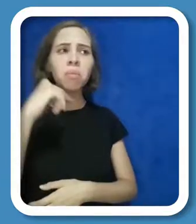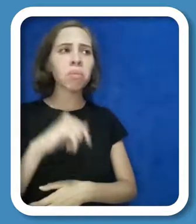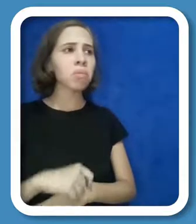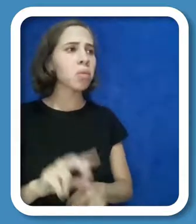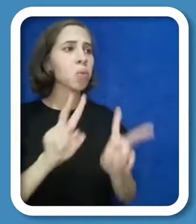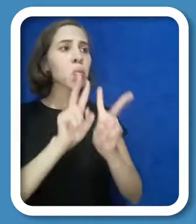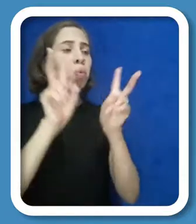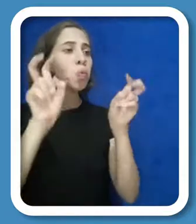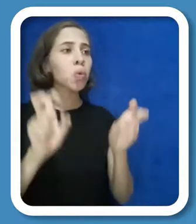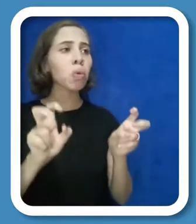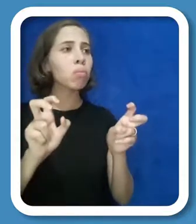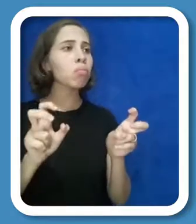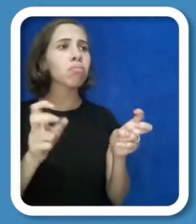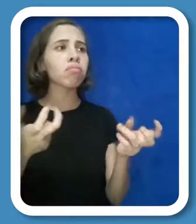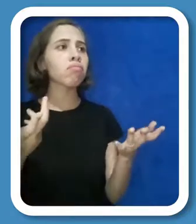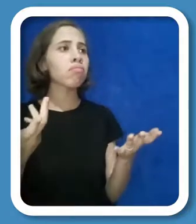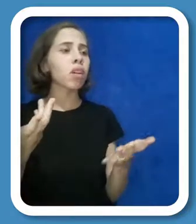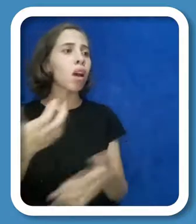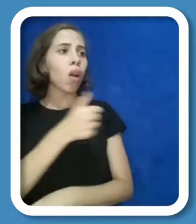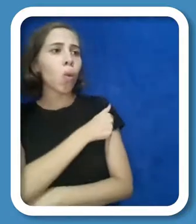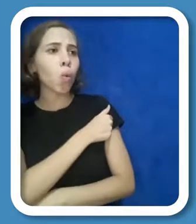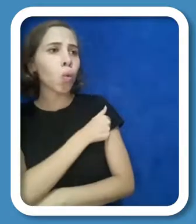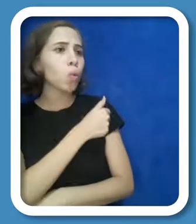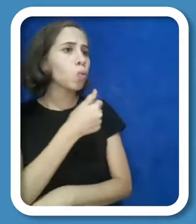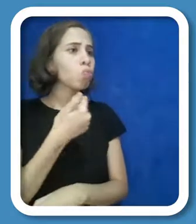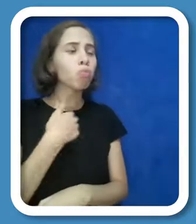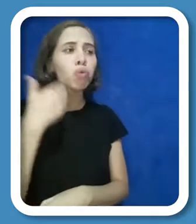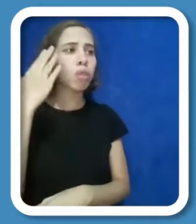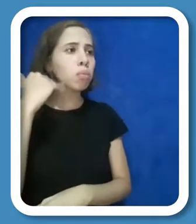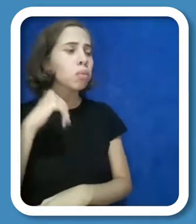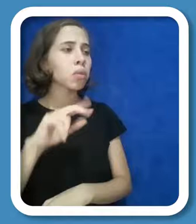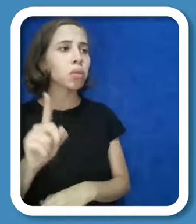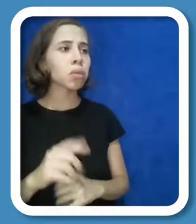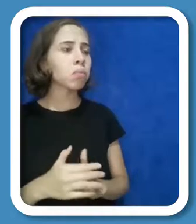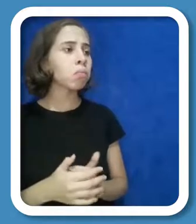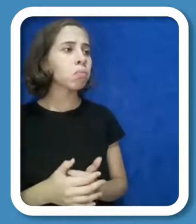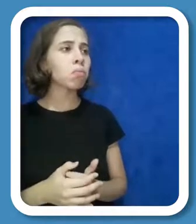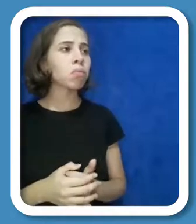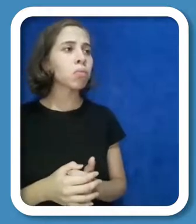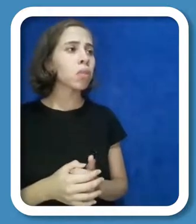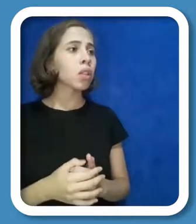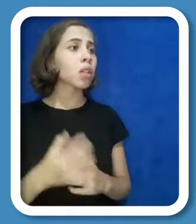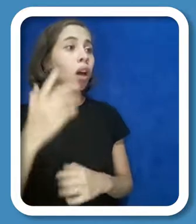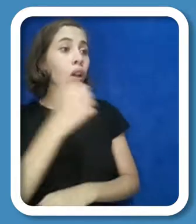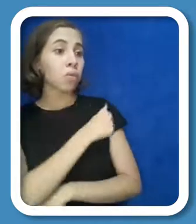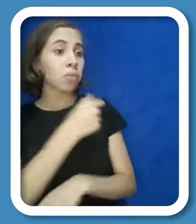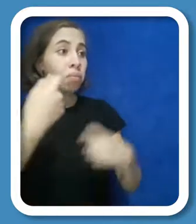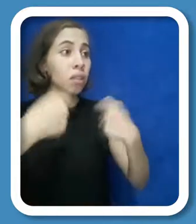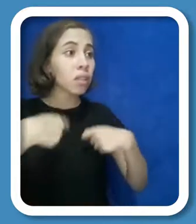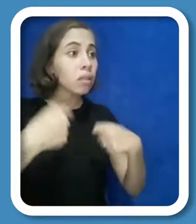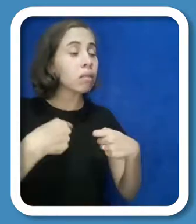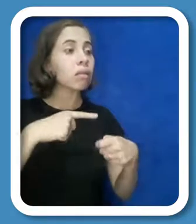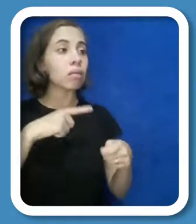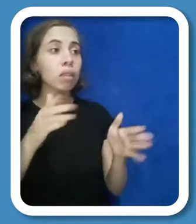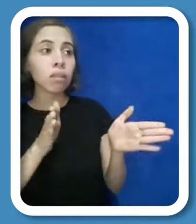sabendo sobre todos os alunos que precisam